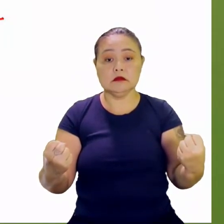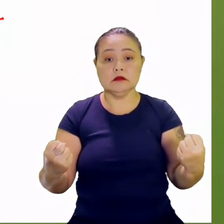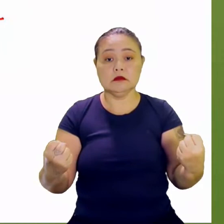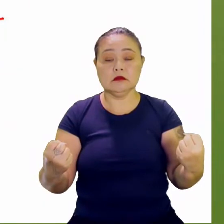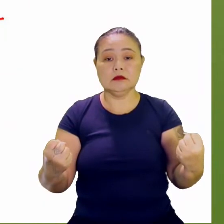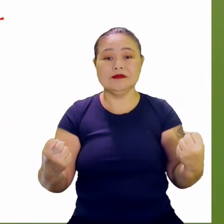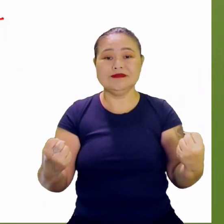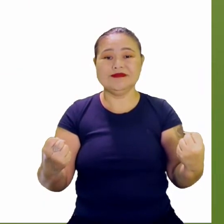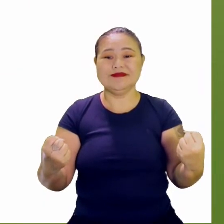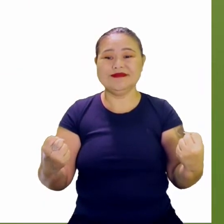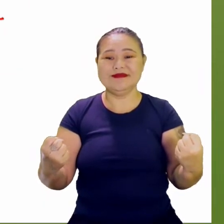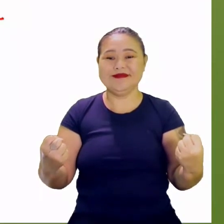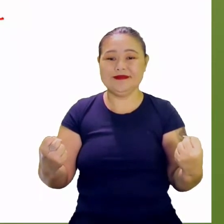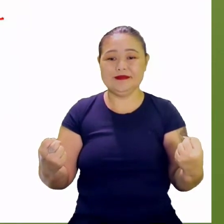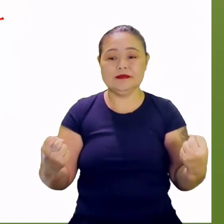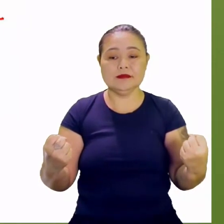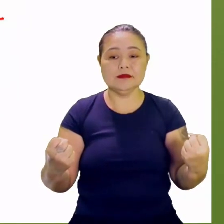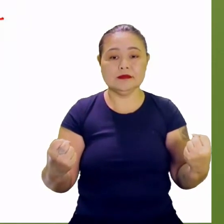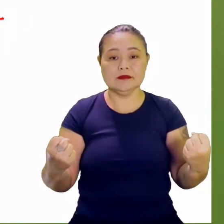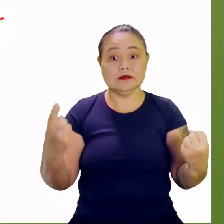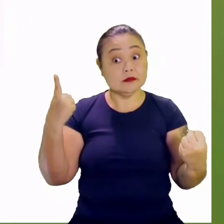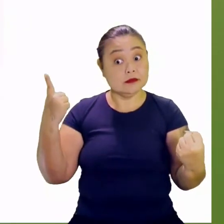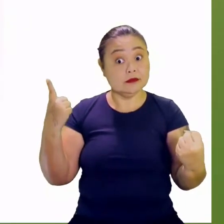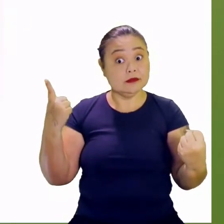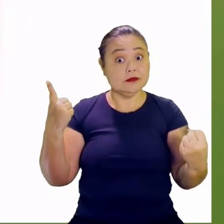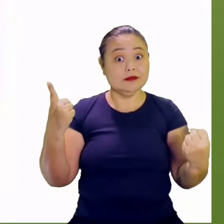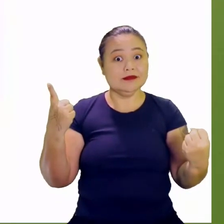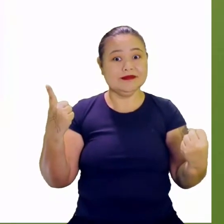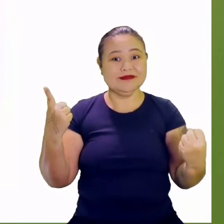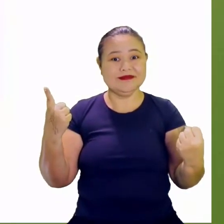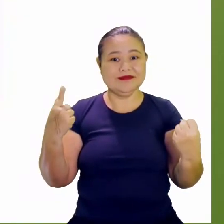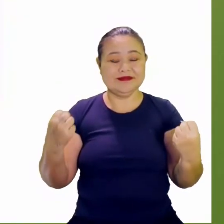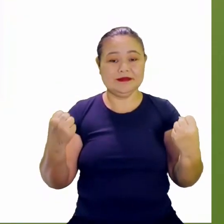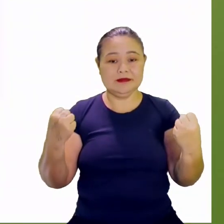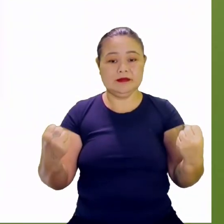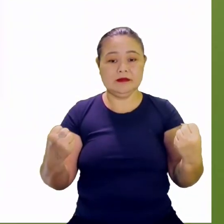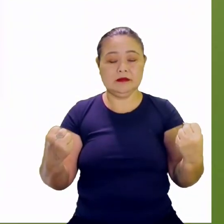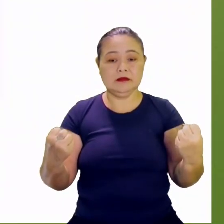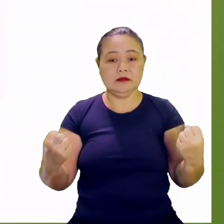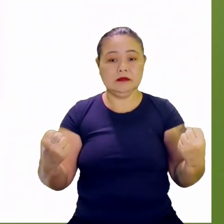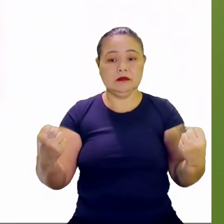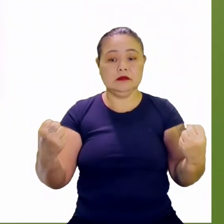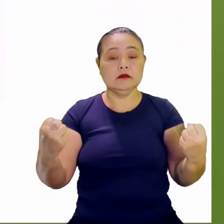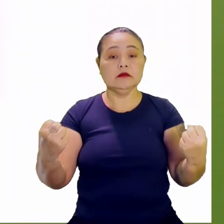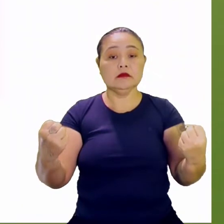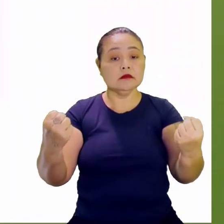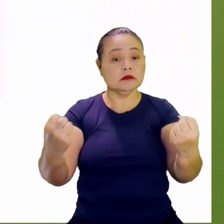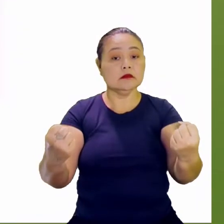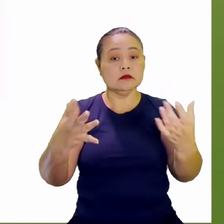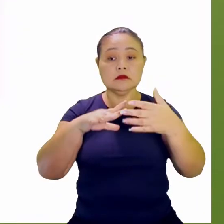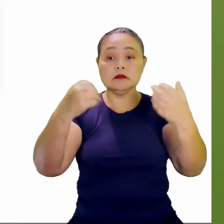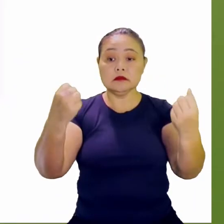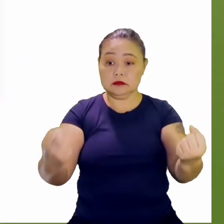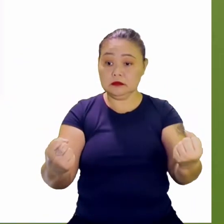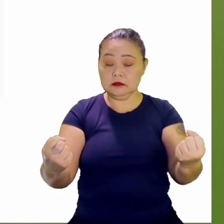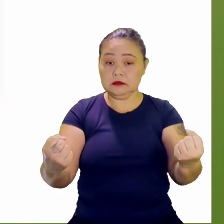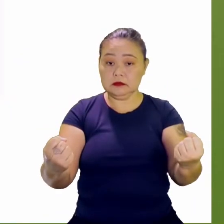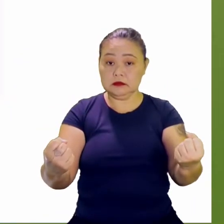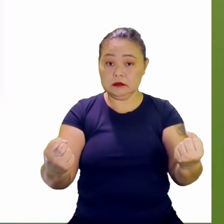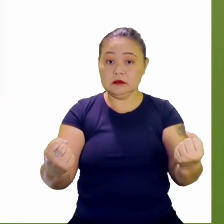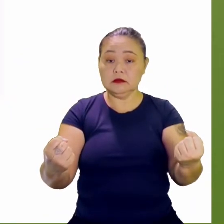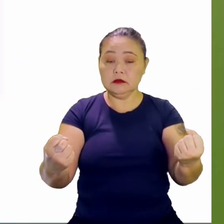slide aqui sem querer. Mas fica de olho aqui, olha para a prof, não olha para o slide. Tô aqui nesse movimento, parada. Tô